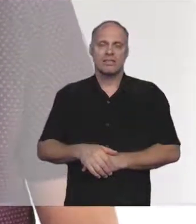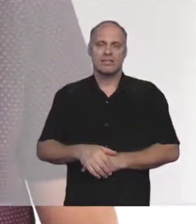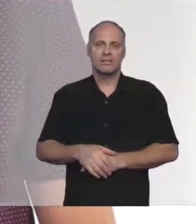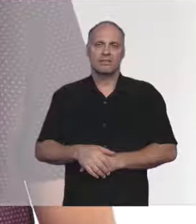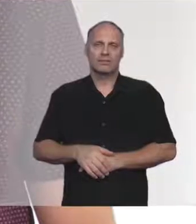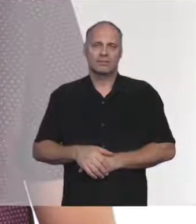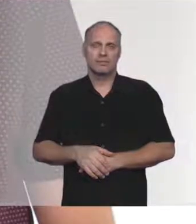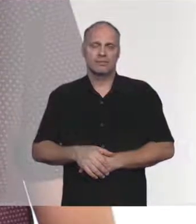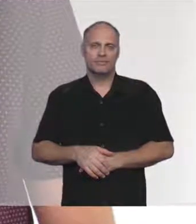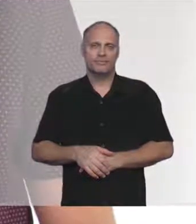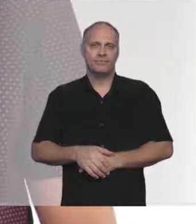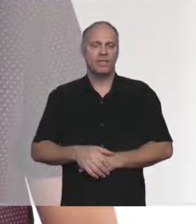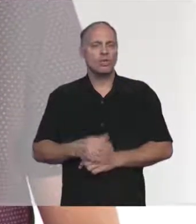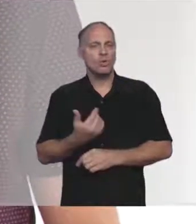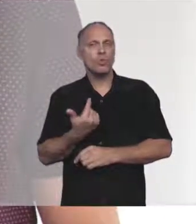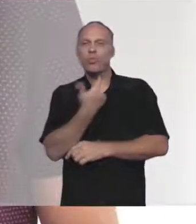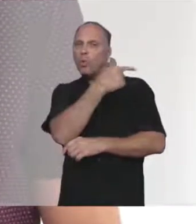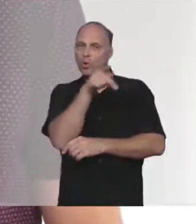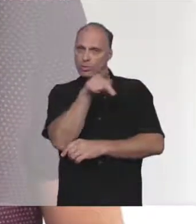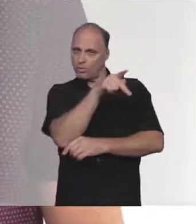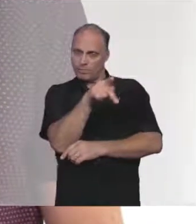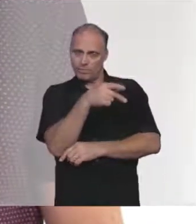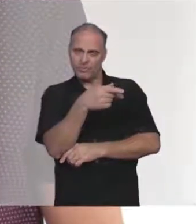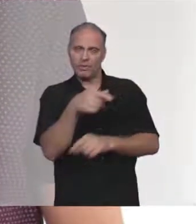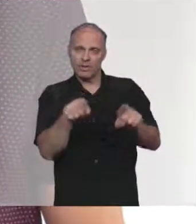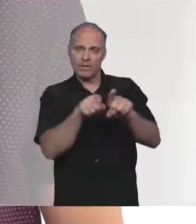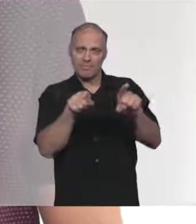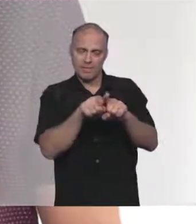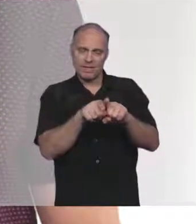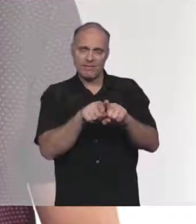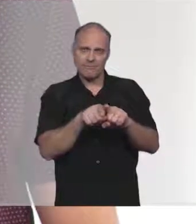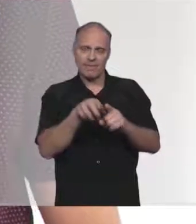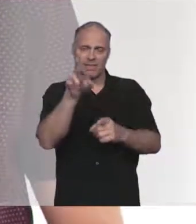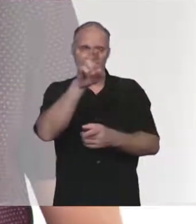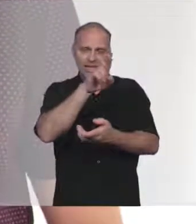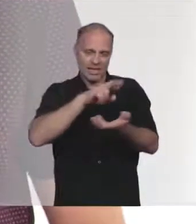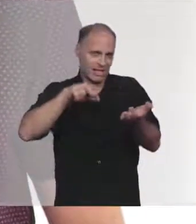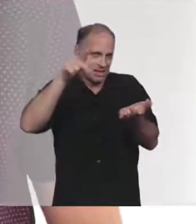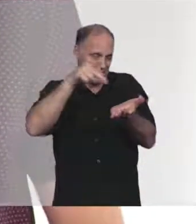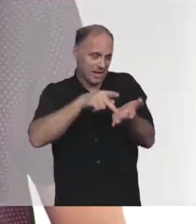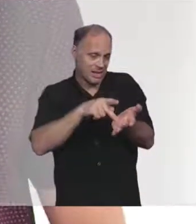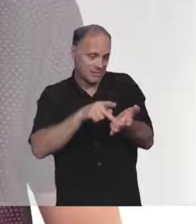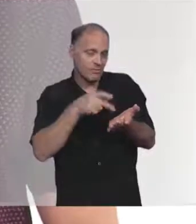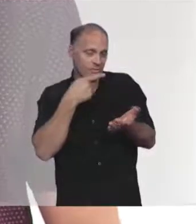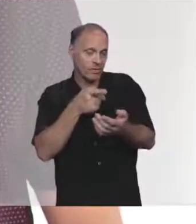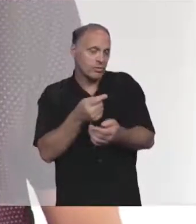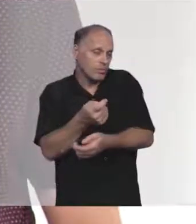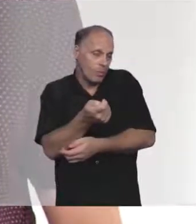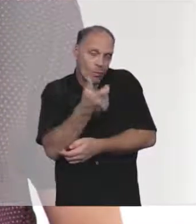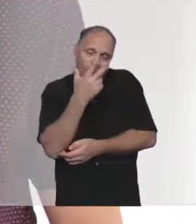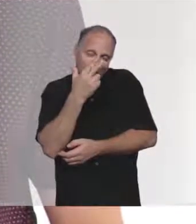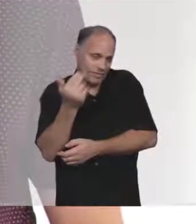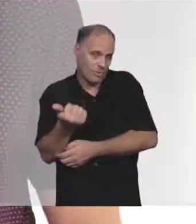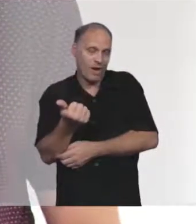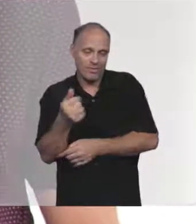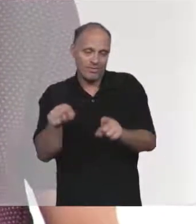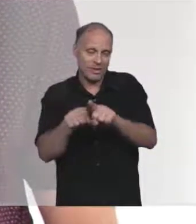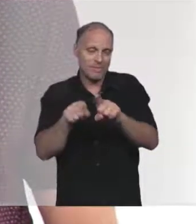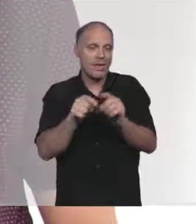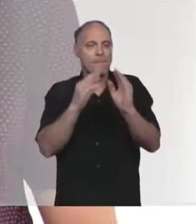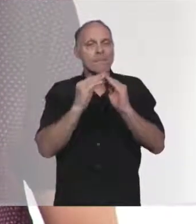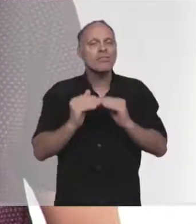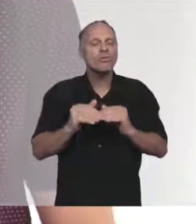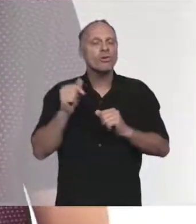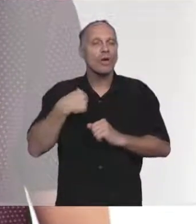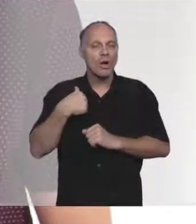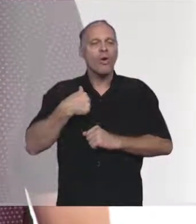E o outro professor de hiperrealismo, ele falou uma coisa muito parecida, né? Ele